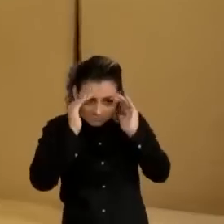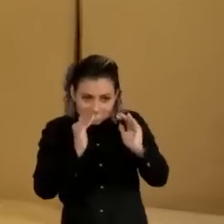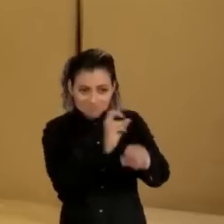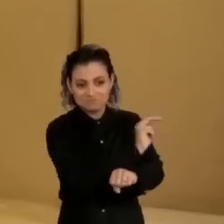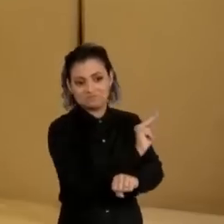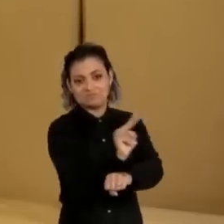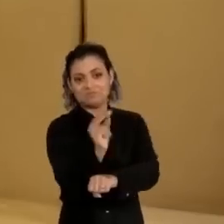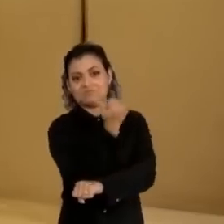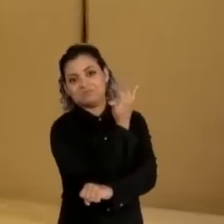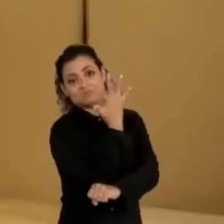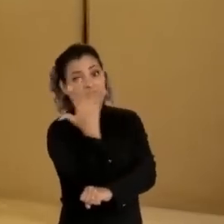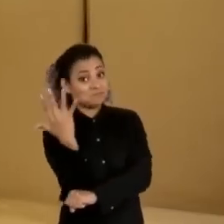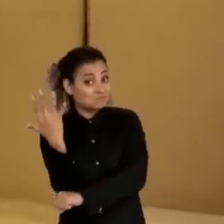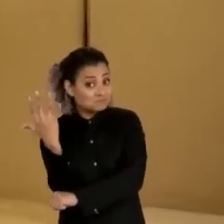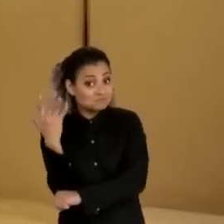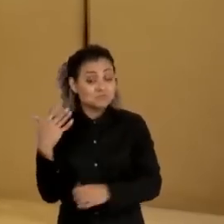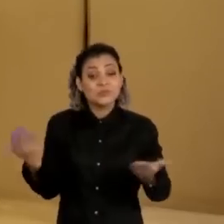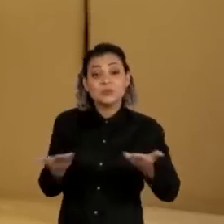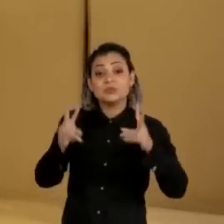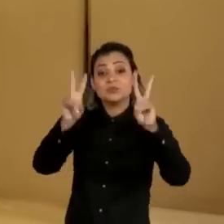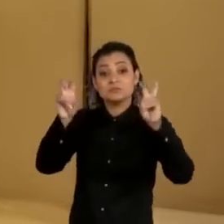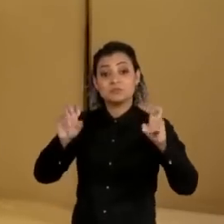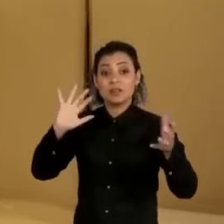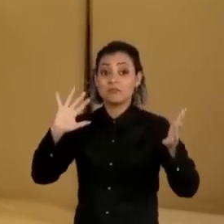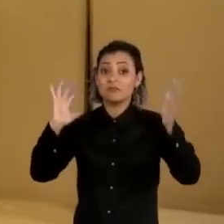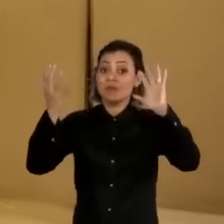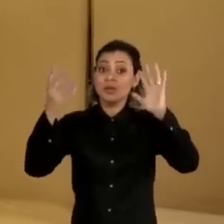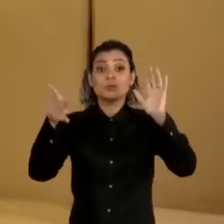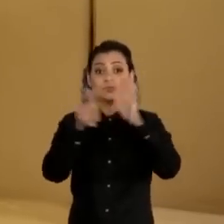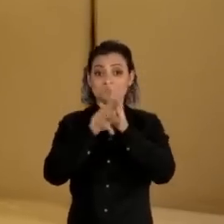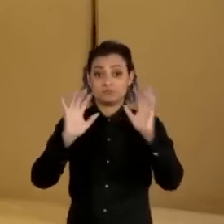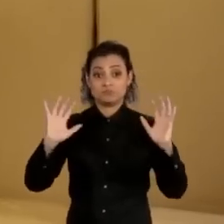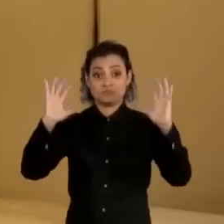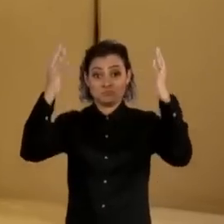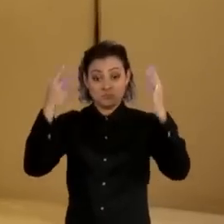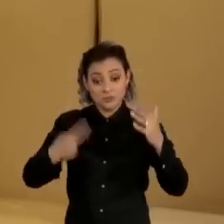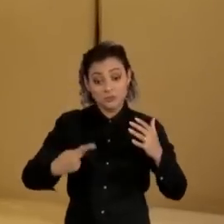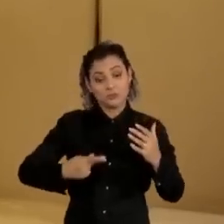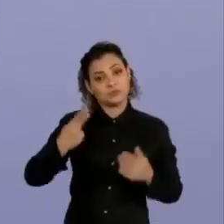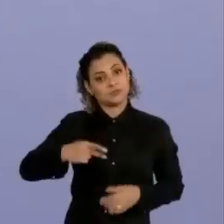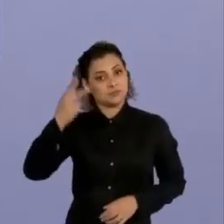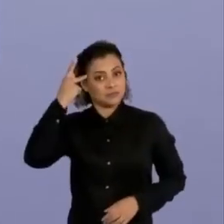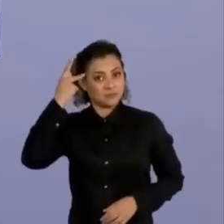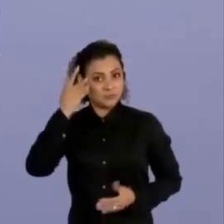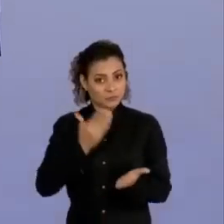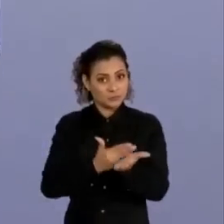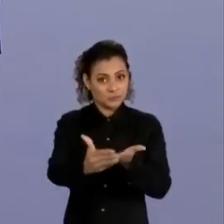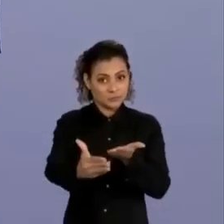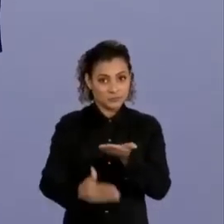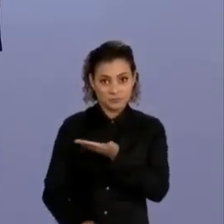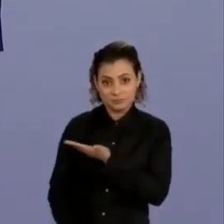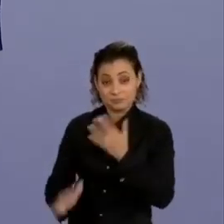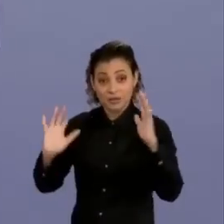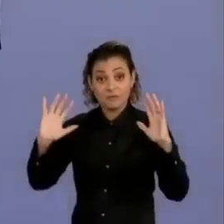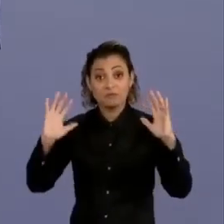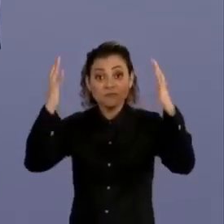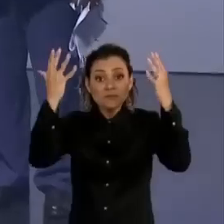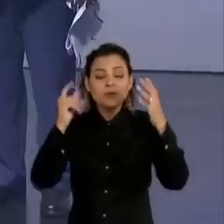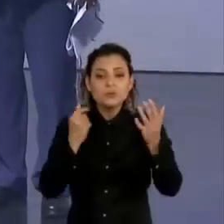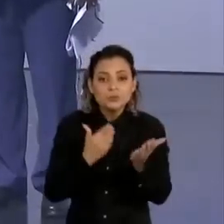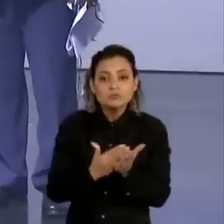meio ambiente? É o que vai discutir um evento internacional que começou hoje em São Paulo. O evento, que